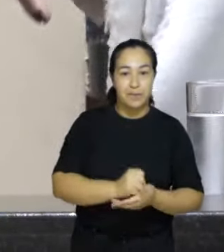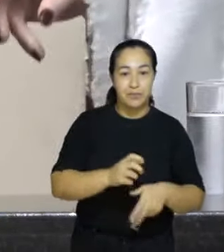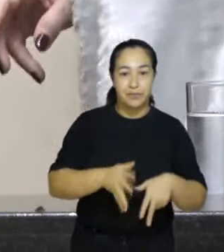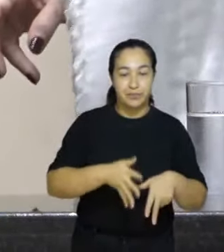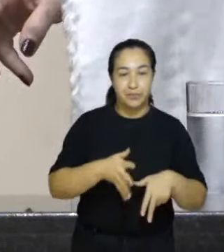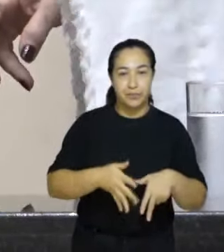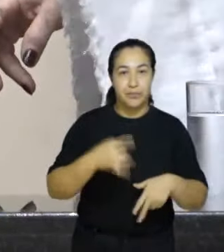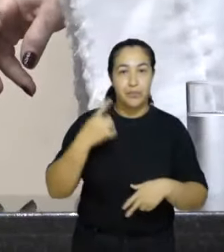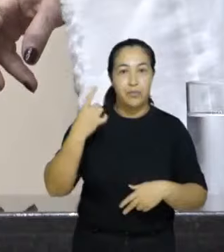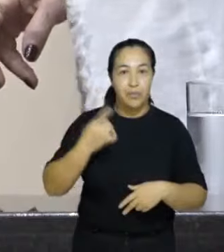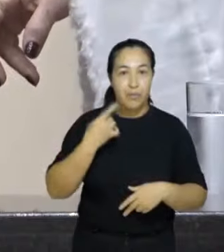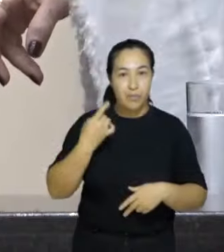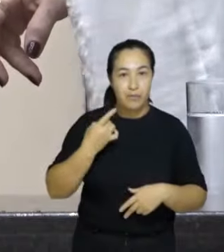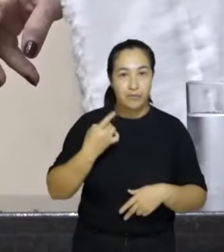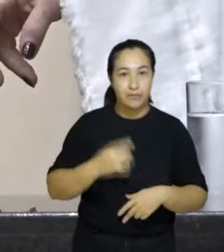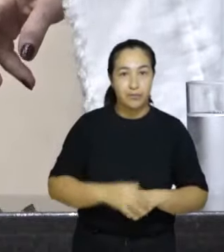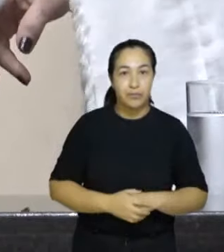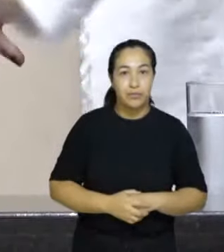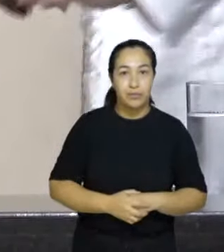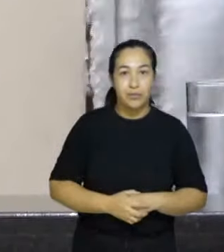deputado